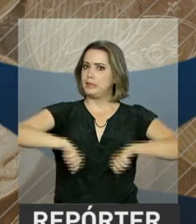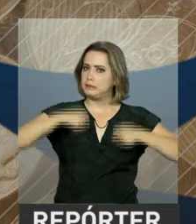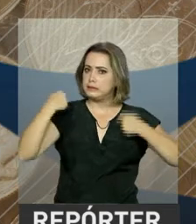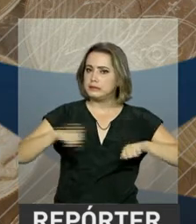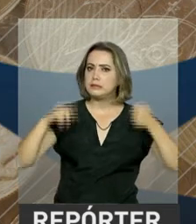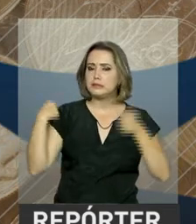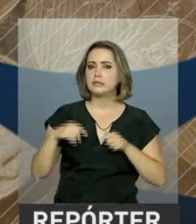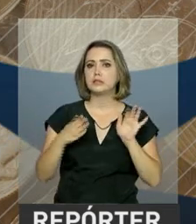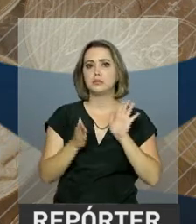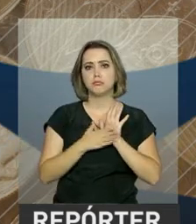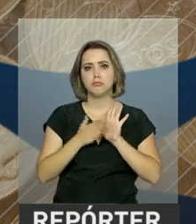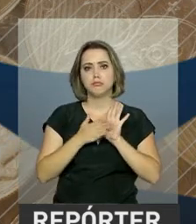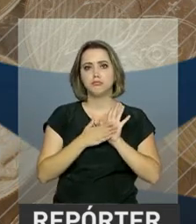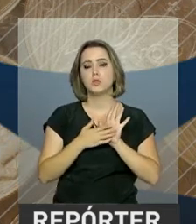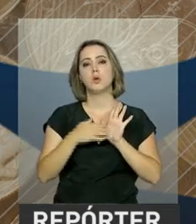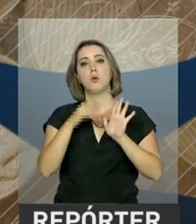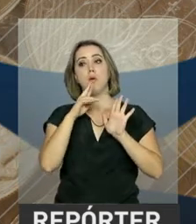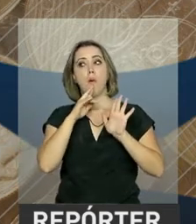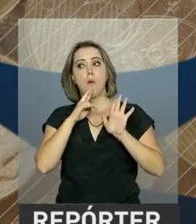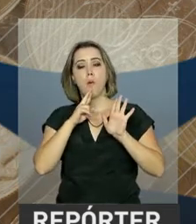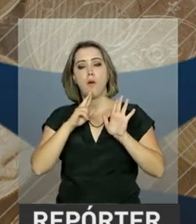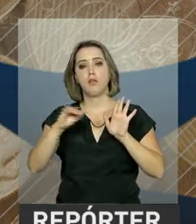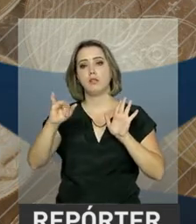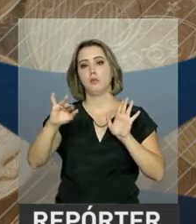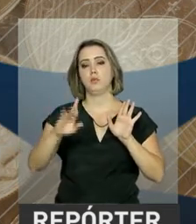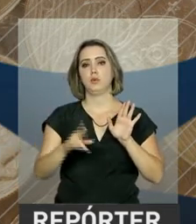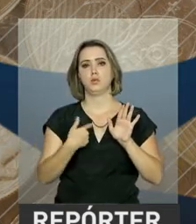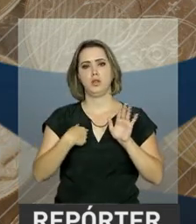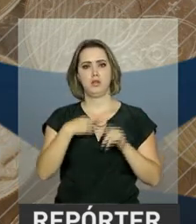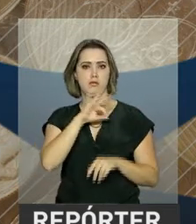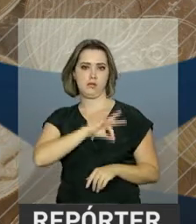Renda quem teve rendimentos superiores a